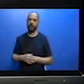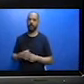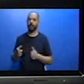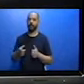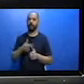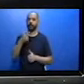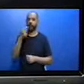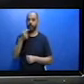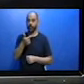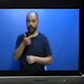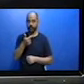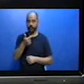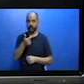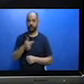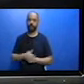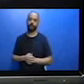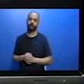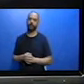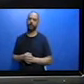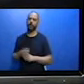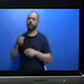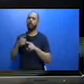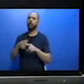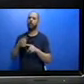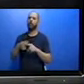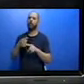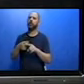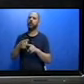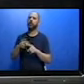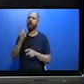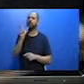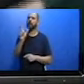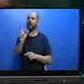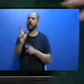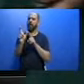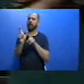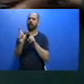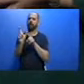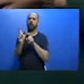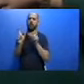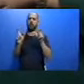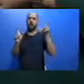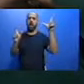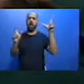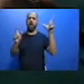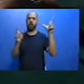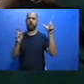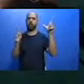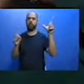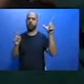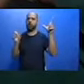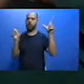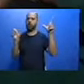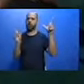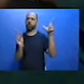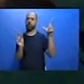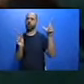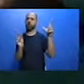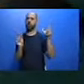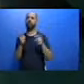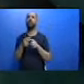por quê que algumas palavras estão escritas com letras maiores que a outra olha lá